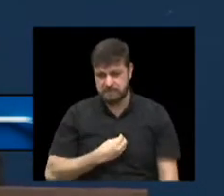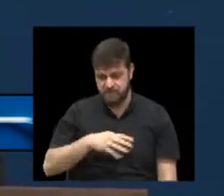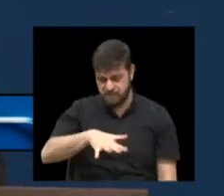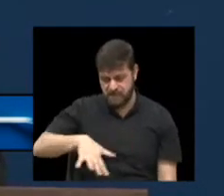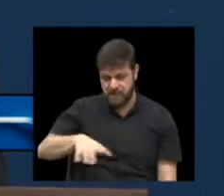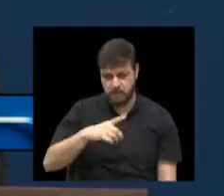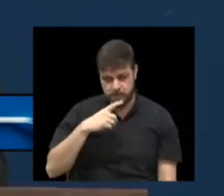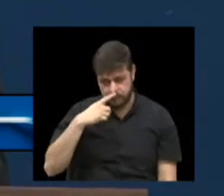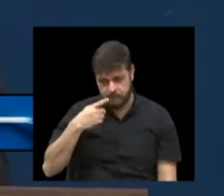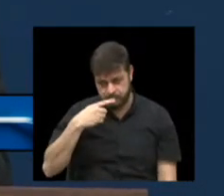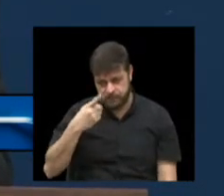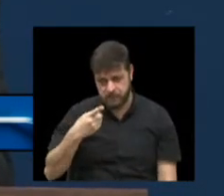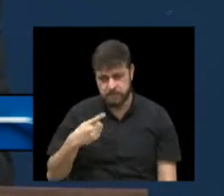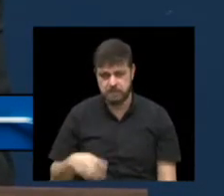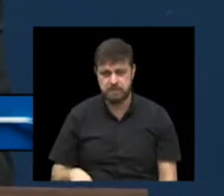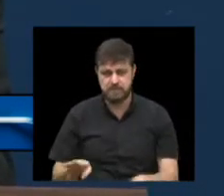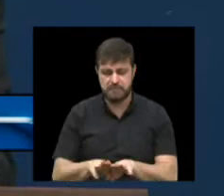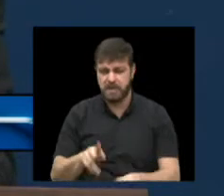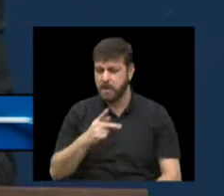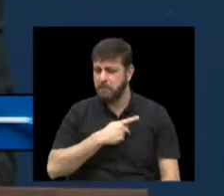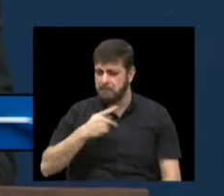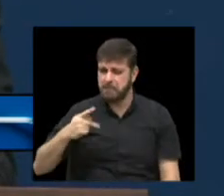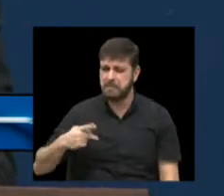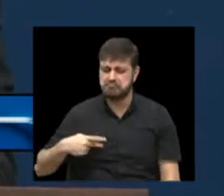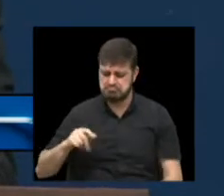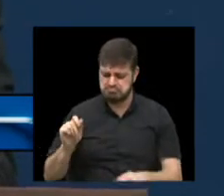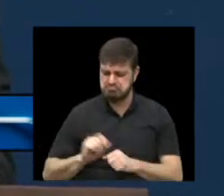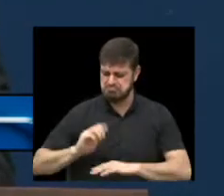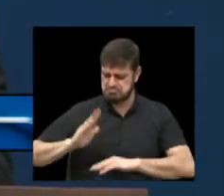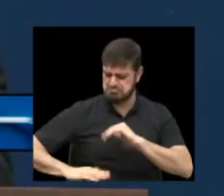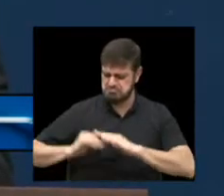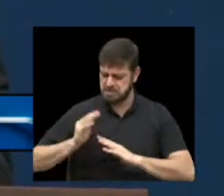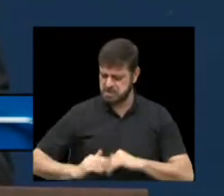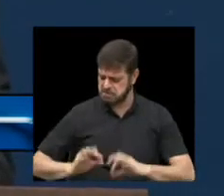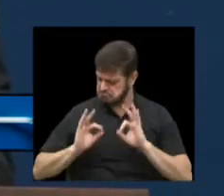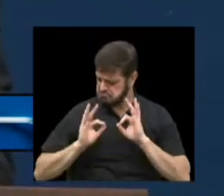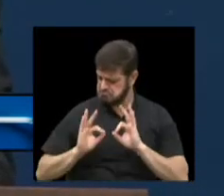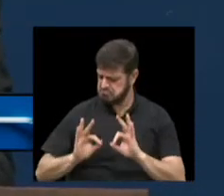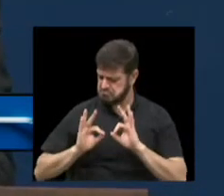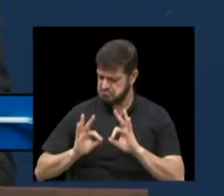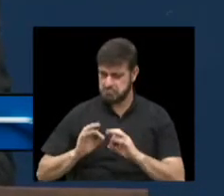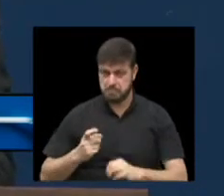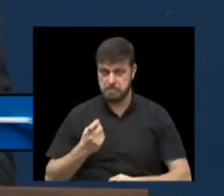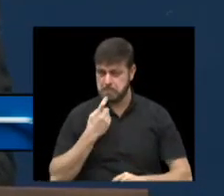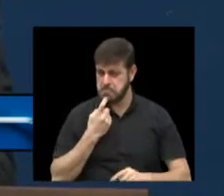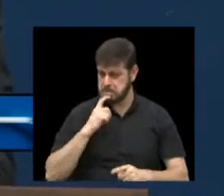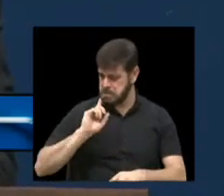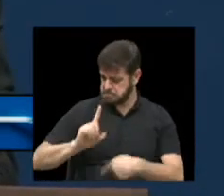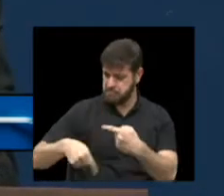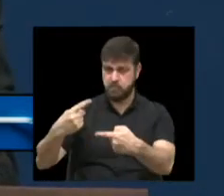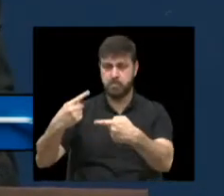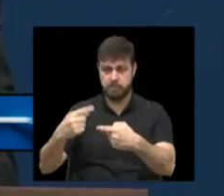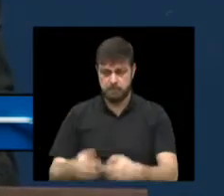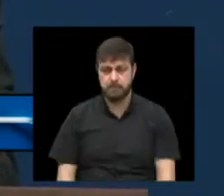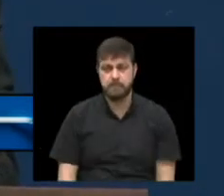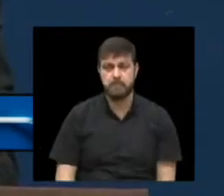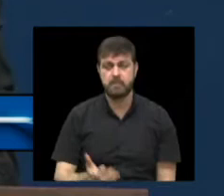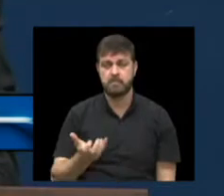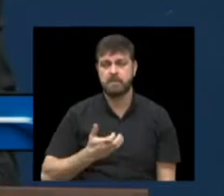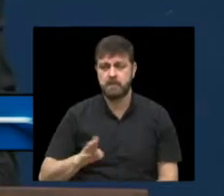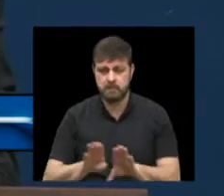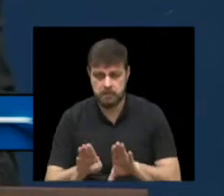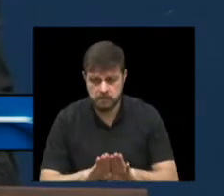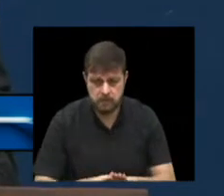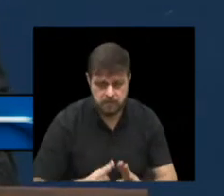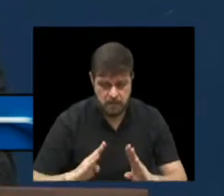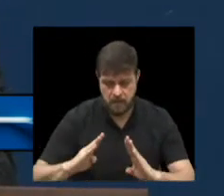Verde, um pastor que fez a diferença aqui na nossa cidade. Quero também dizer que a